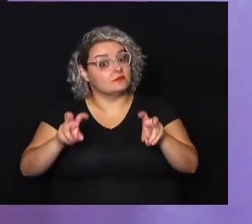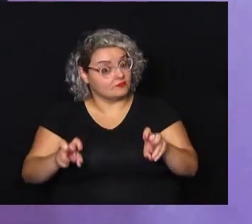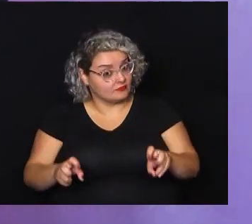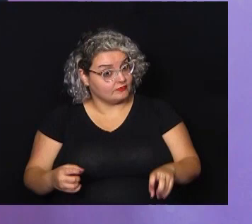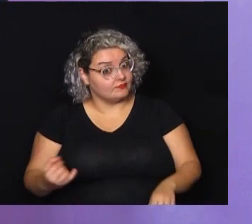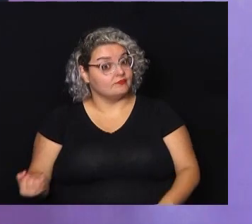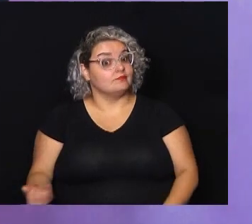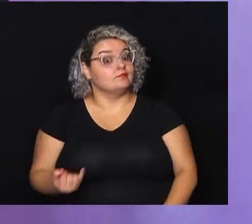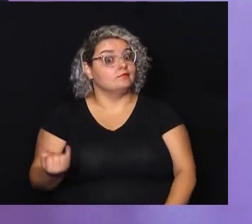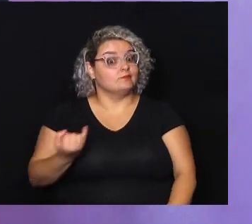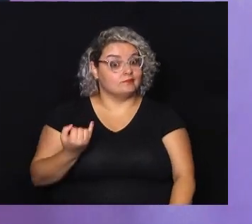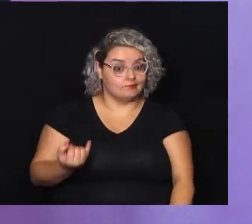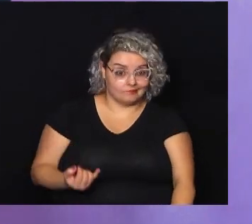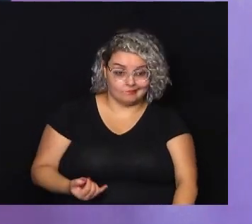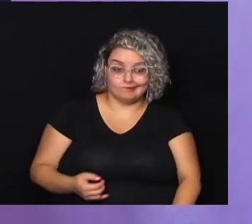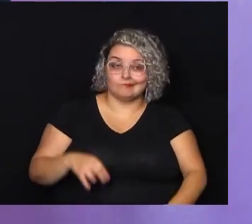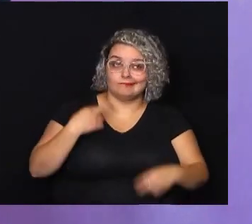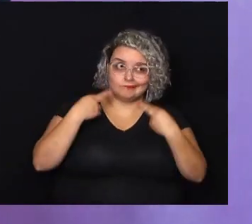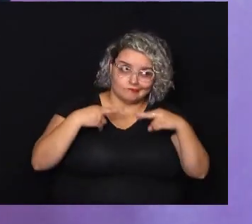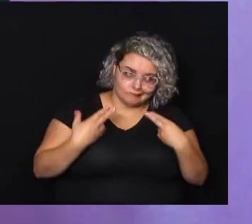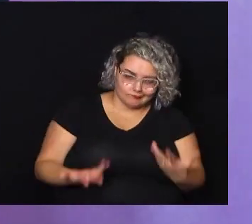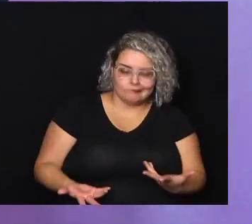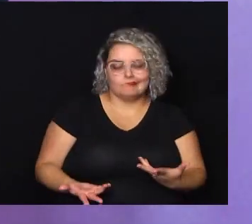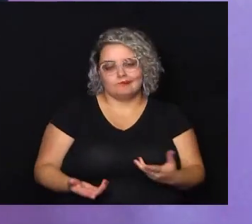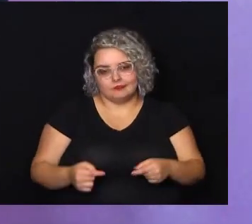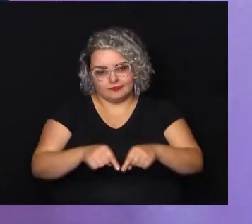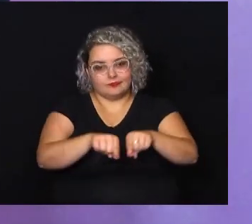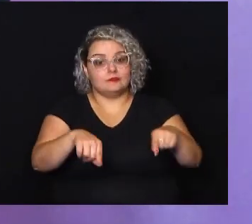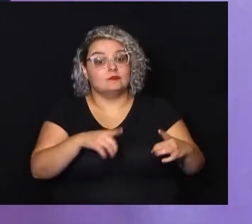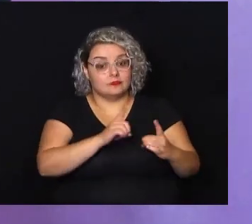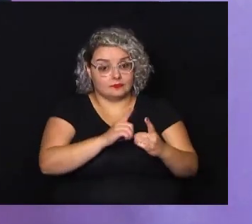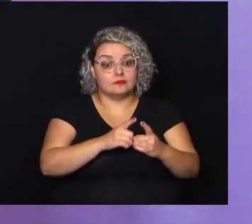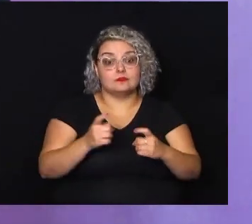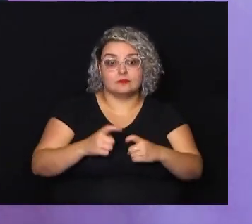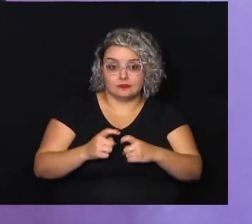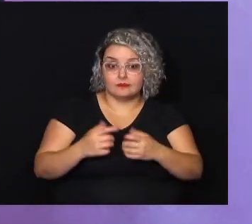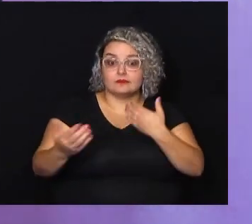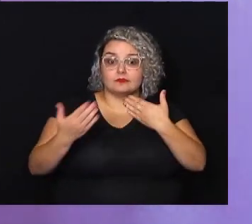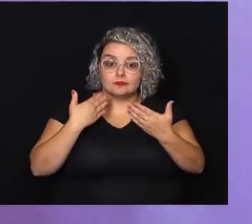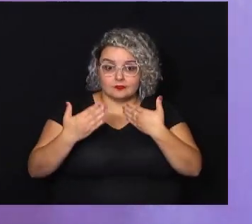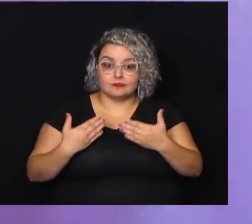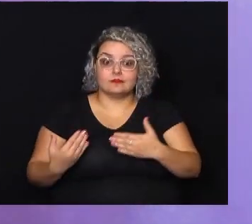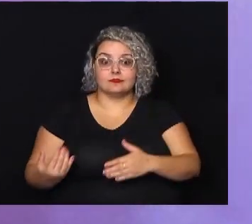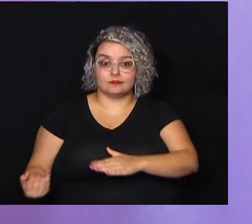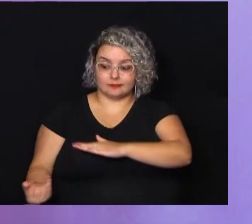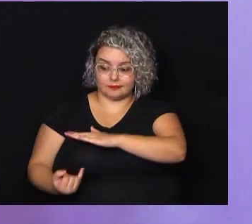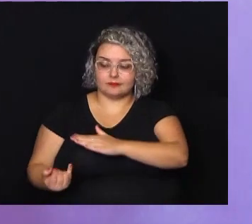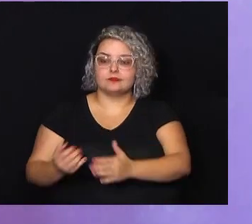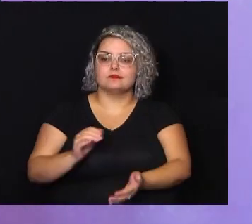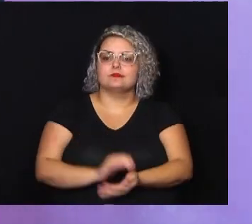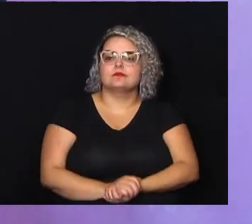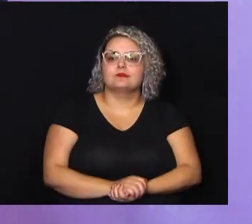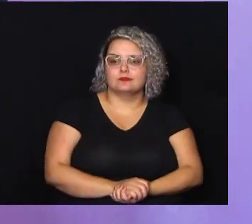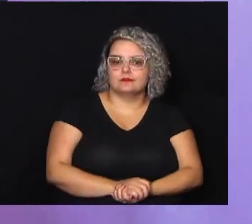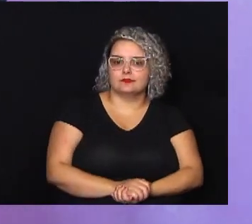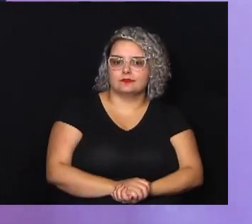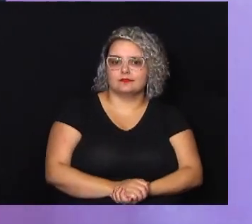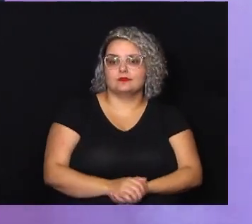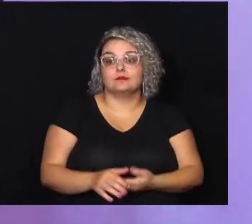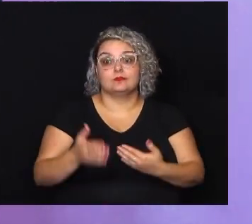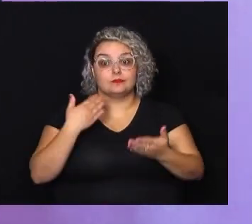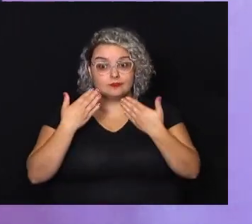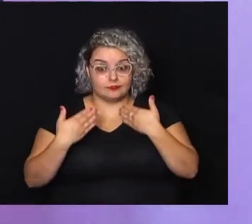Obrigado, eu que agradeço a participação. E é um tema realmente muito frequente, né? Uma queixa muito comum nos consultórios médicos, né? Nas conversas